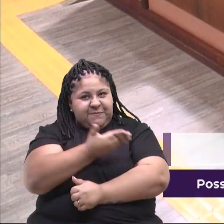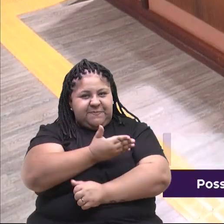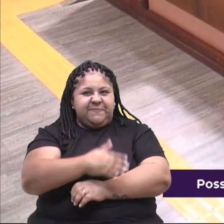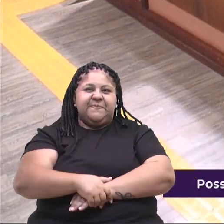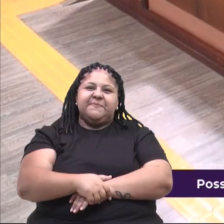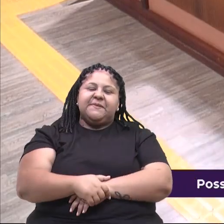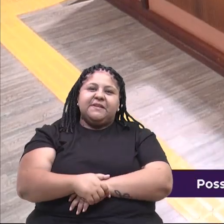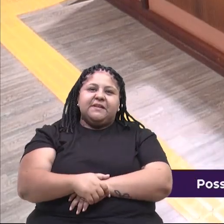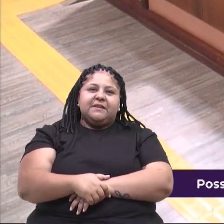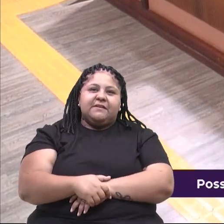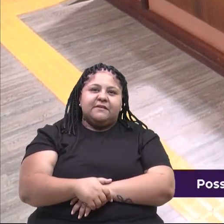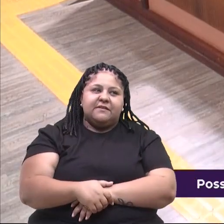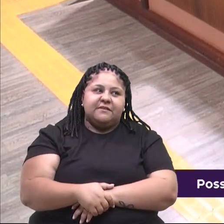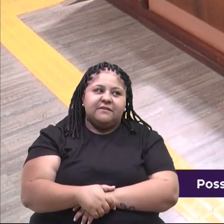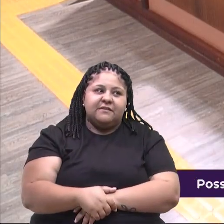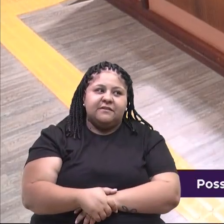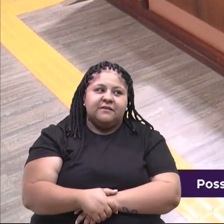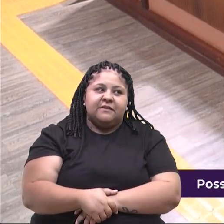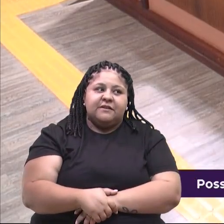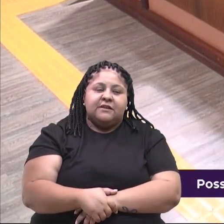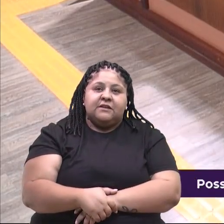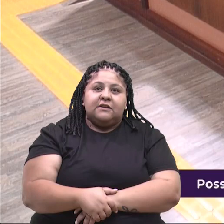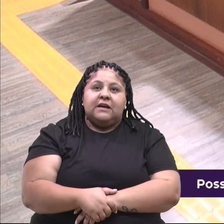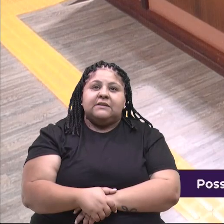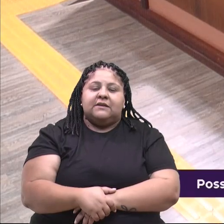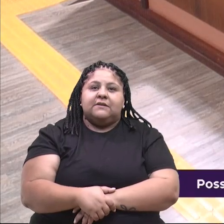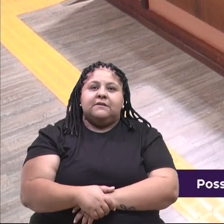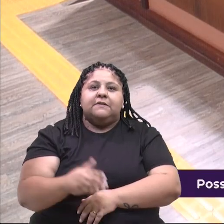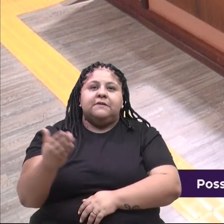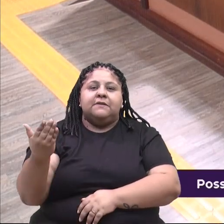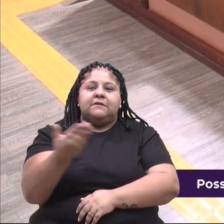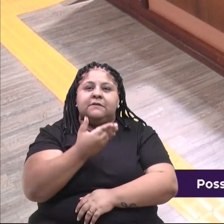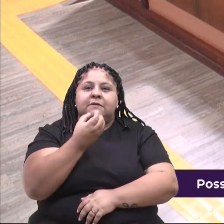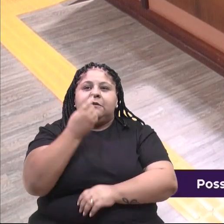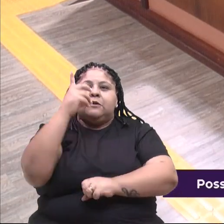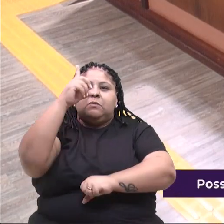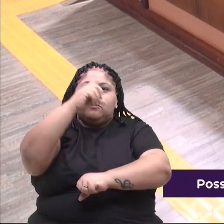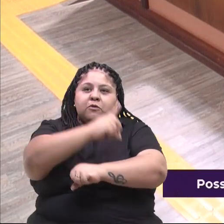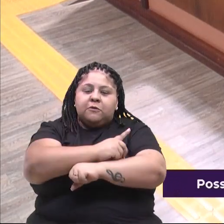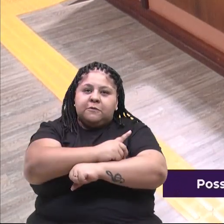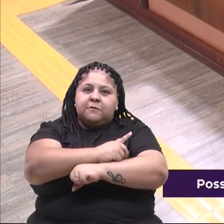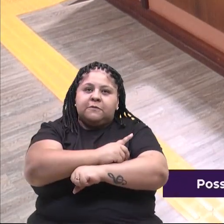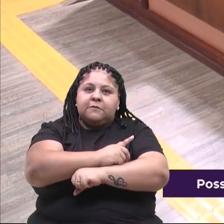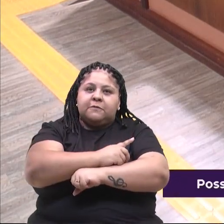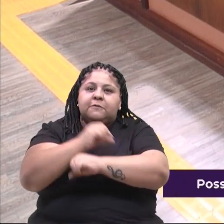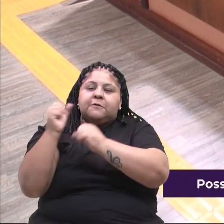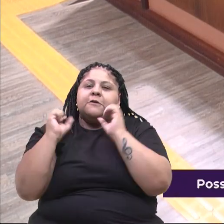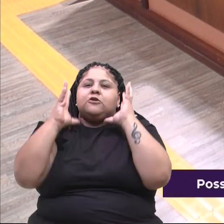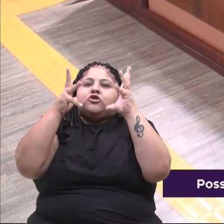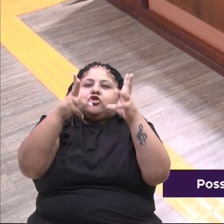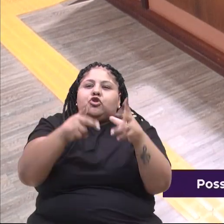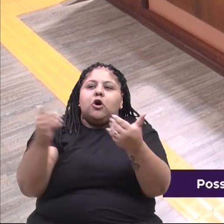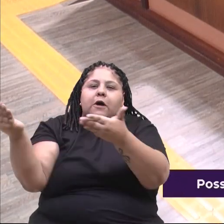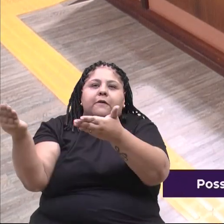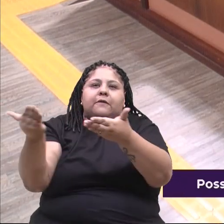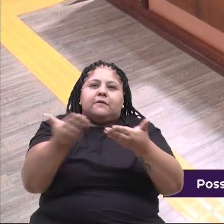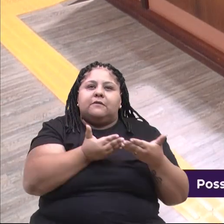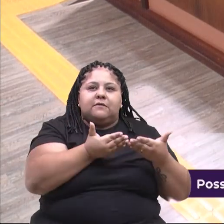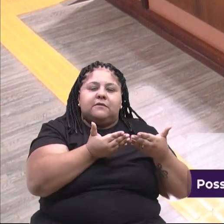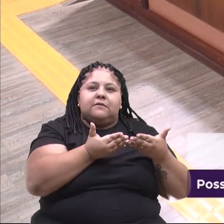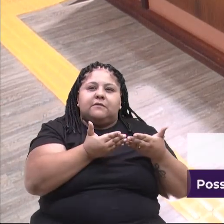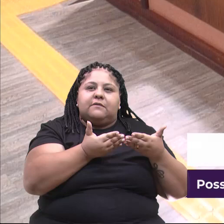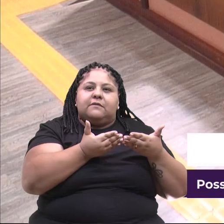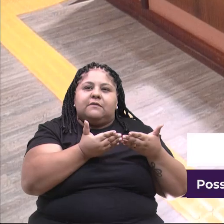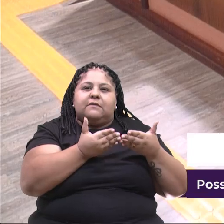Senhoras e senhores, bom dia. Sejam todos bem-vindos ao ato